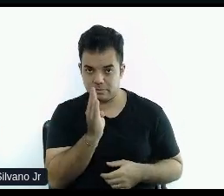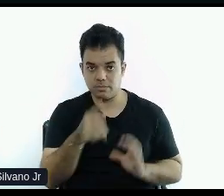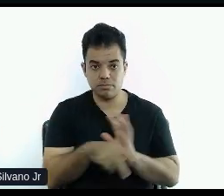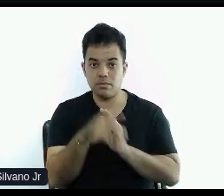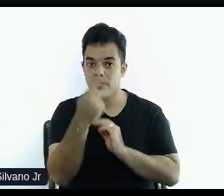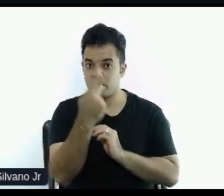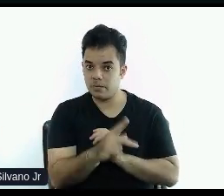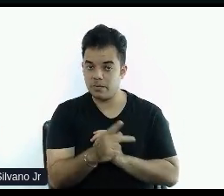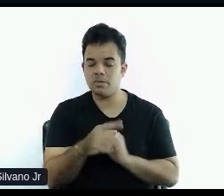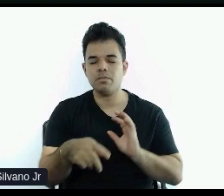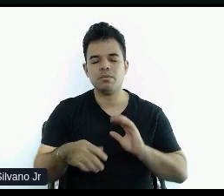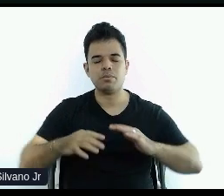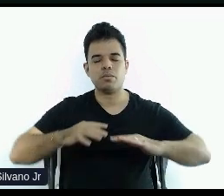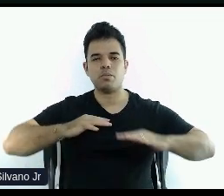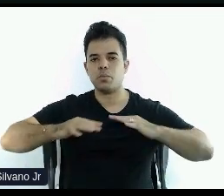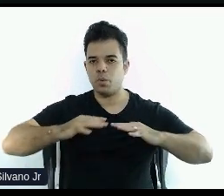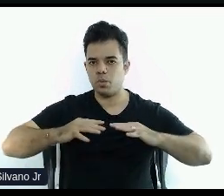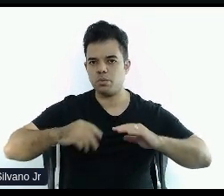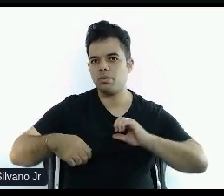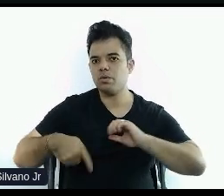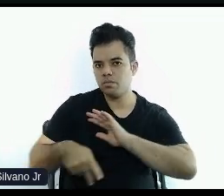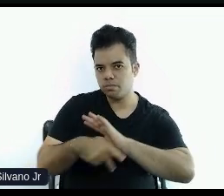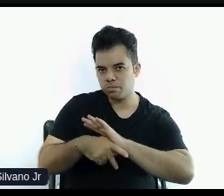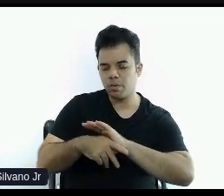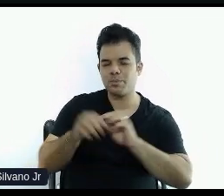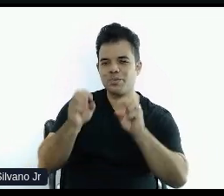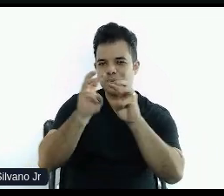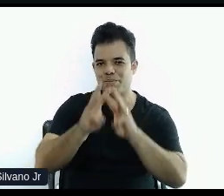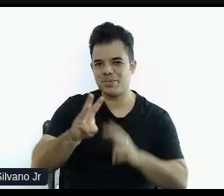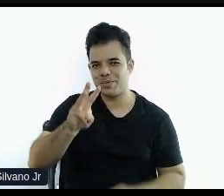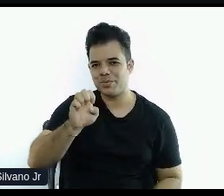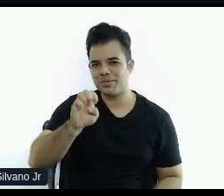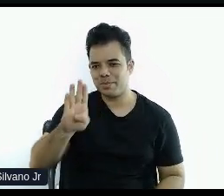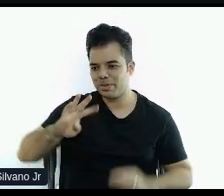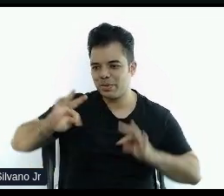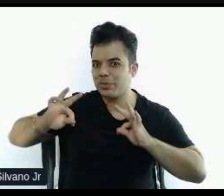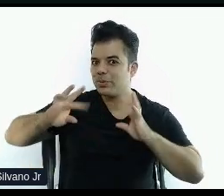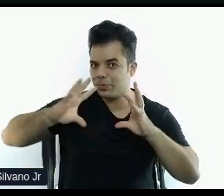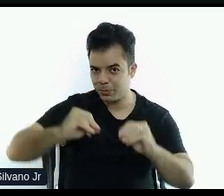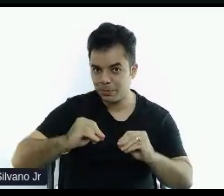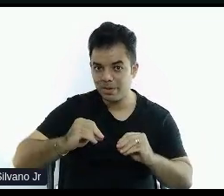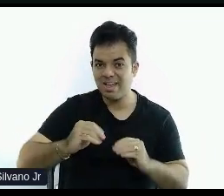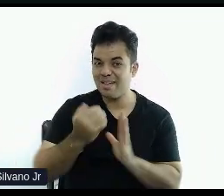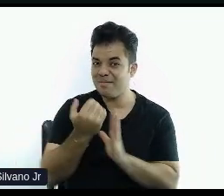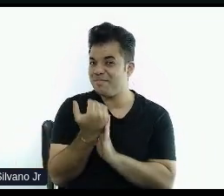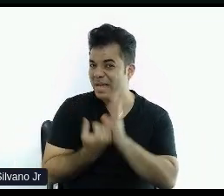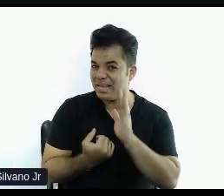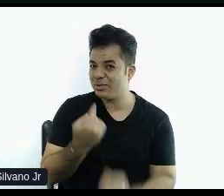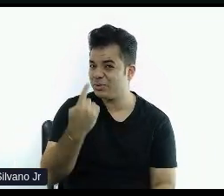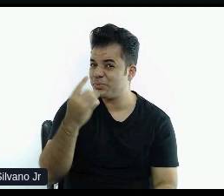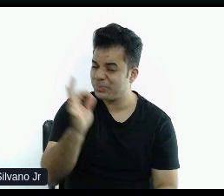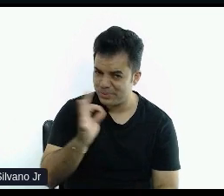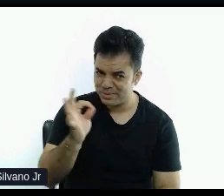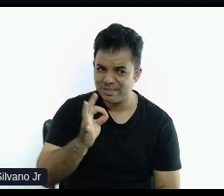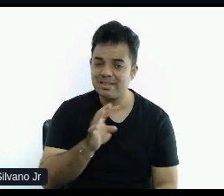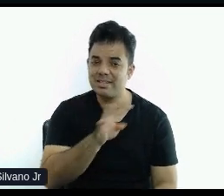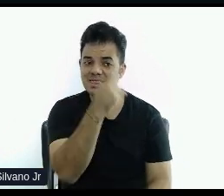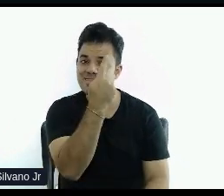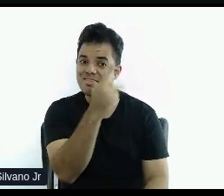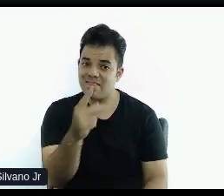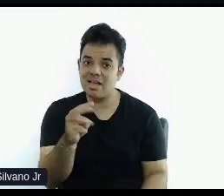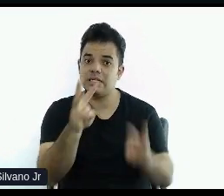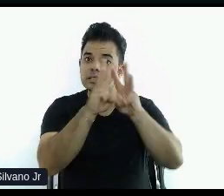o movimento Web para Todos, né, a gente tem menos de 1% dos